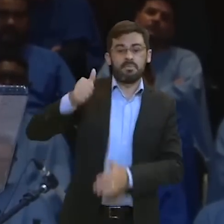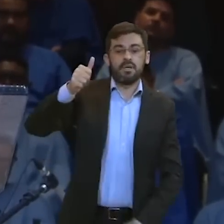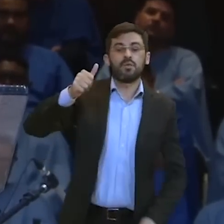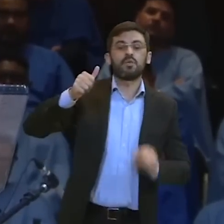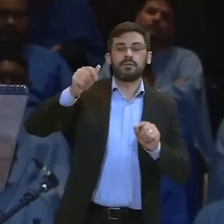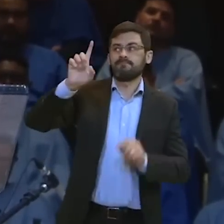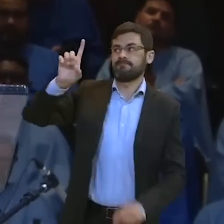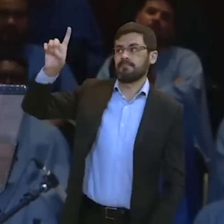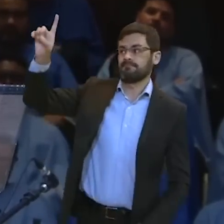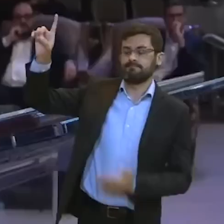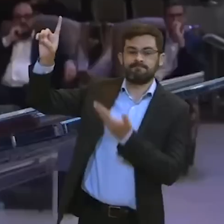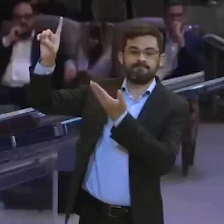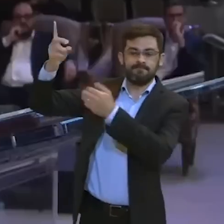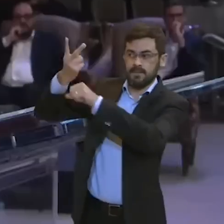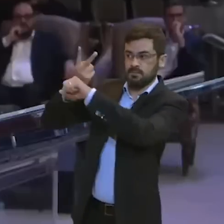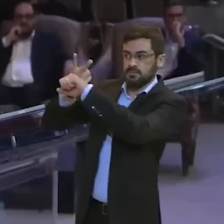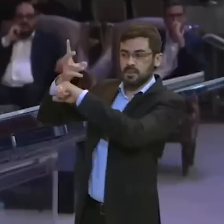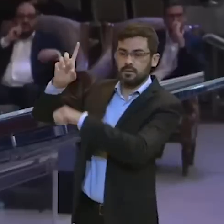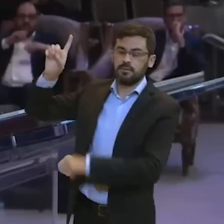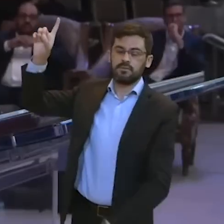o meu Senhor.